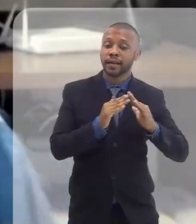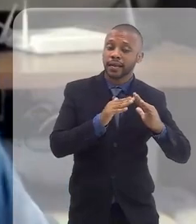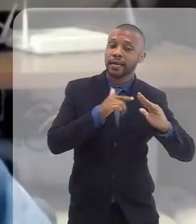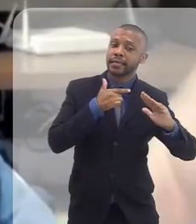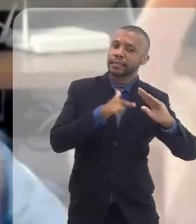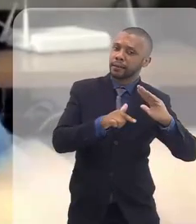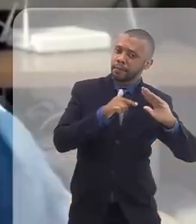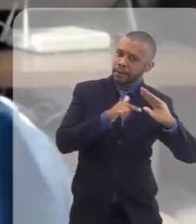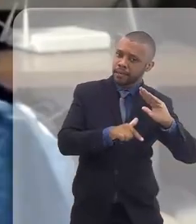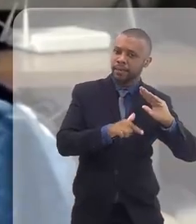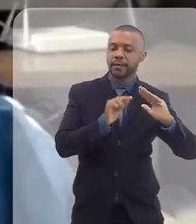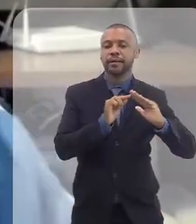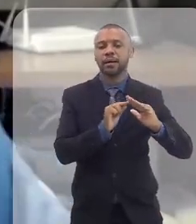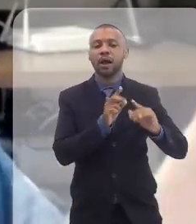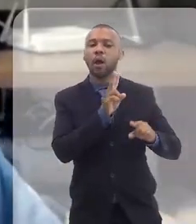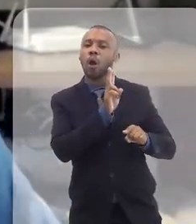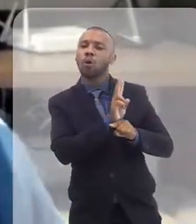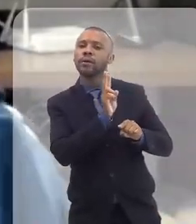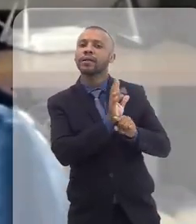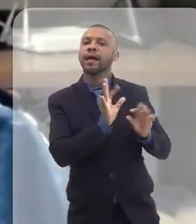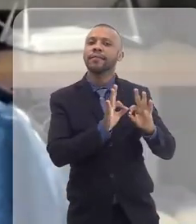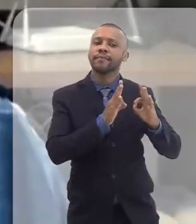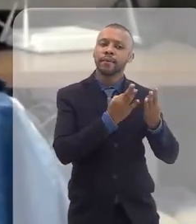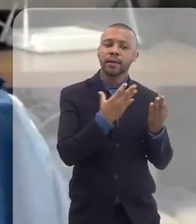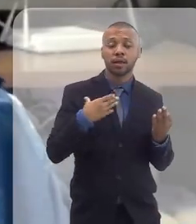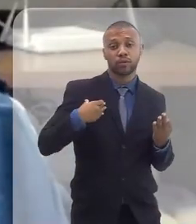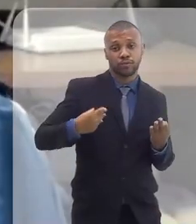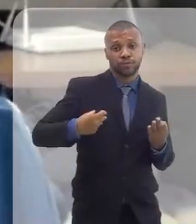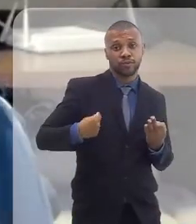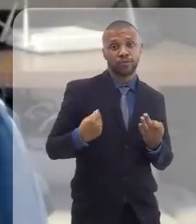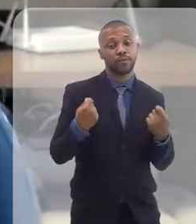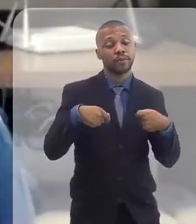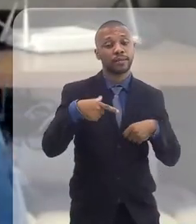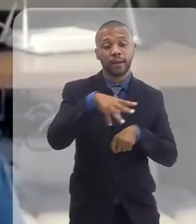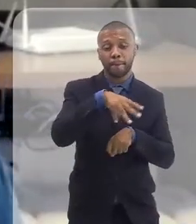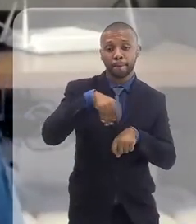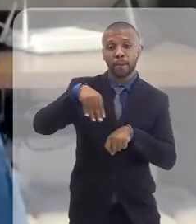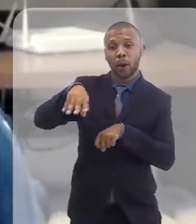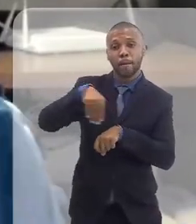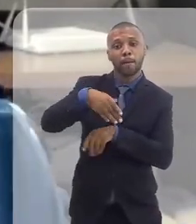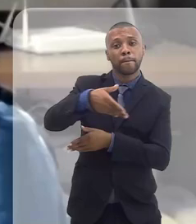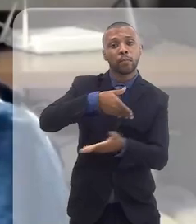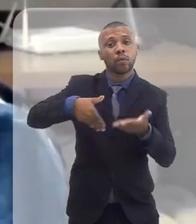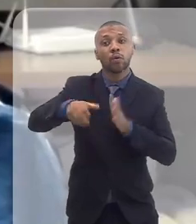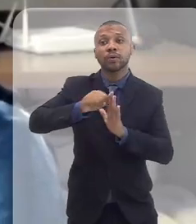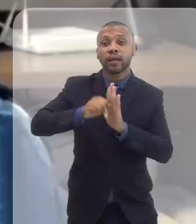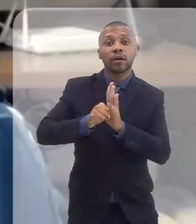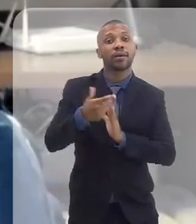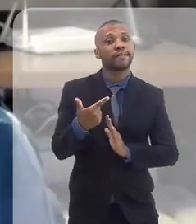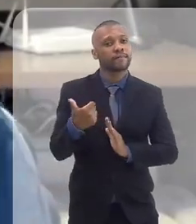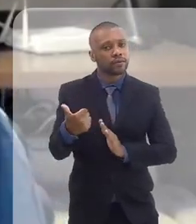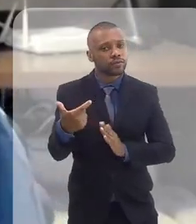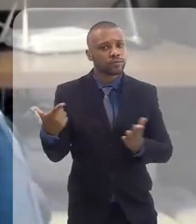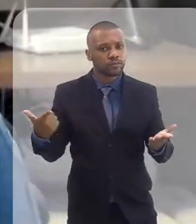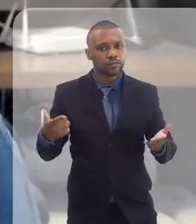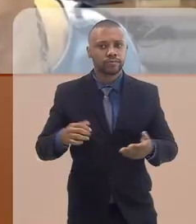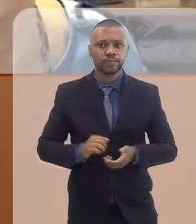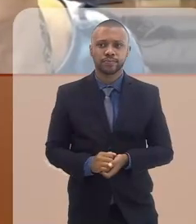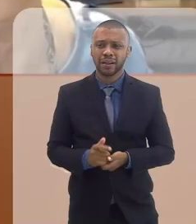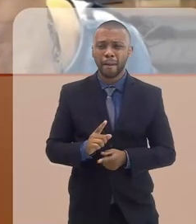em casa, cuidar do lar, cuidar dos filhos. Isso tem que ser compartilhado. Nós estamos no século